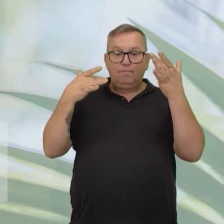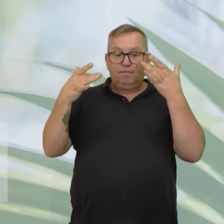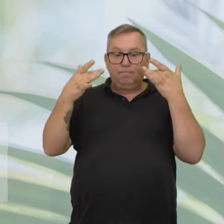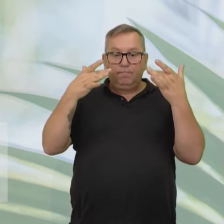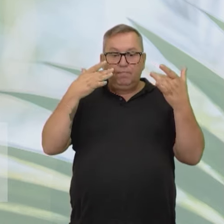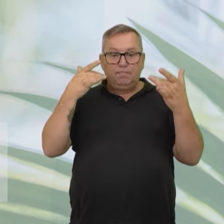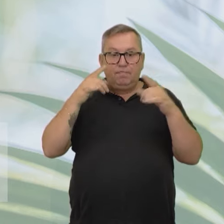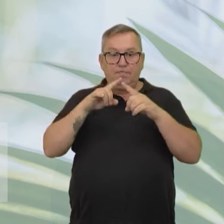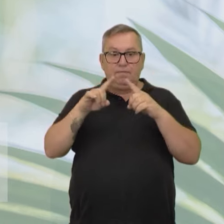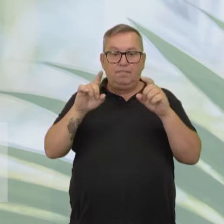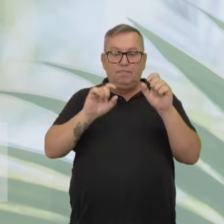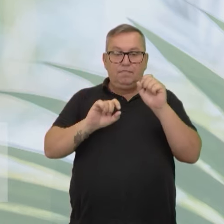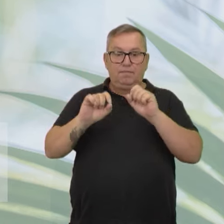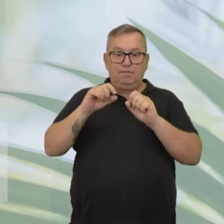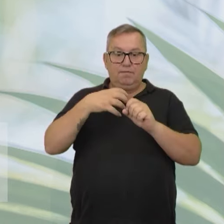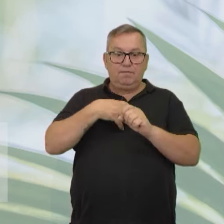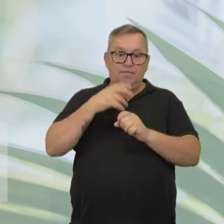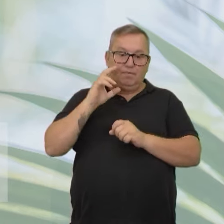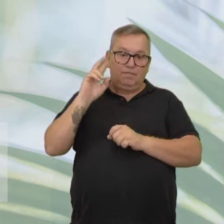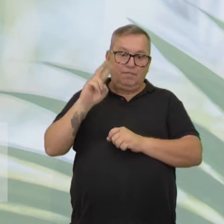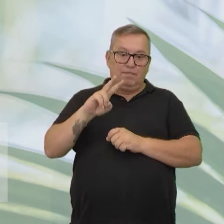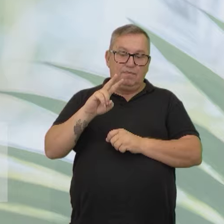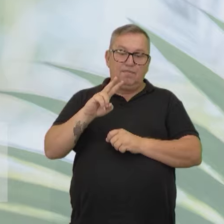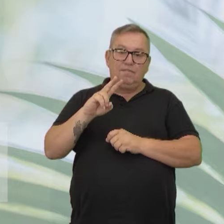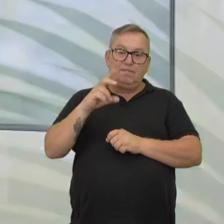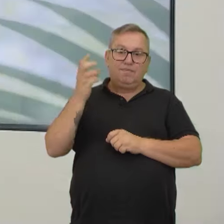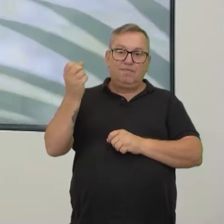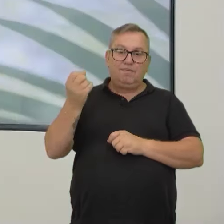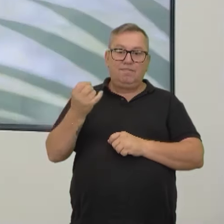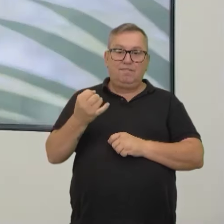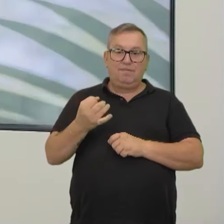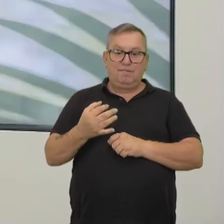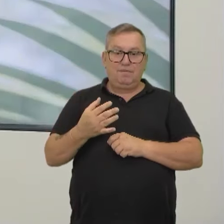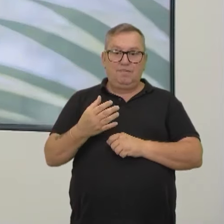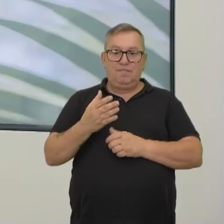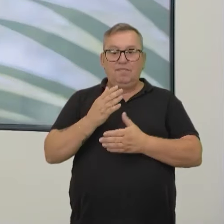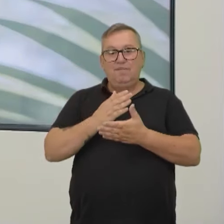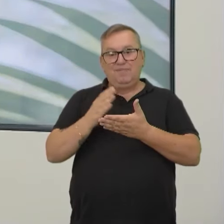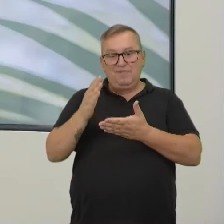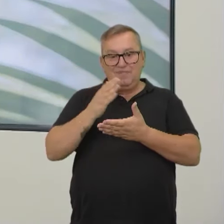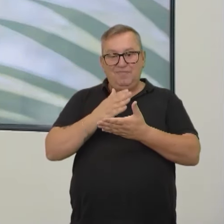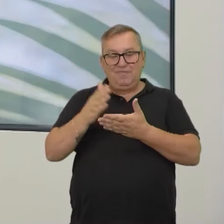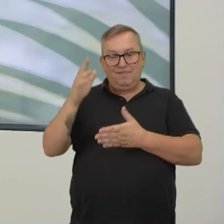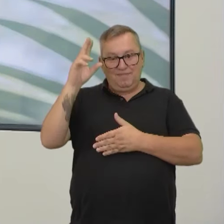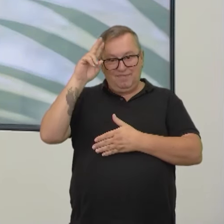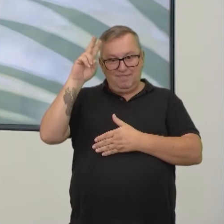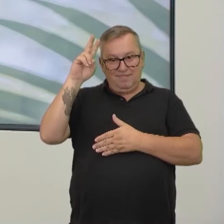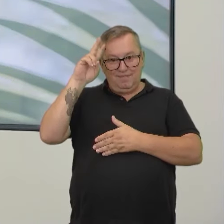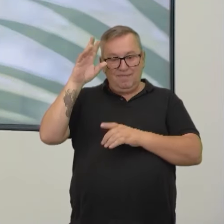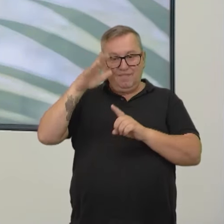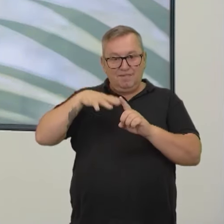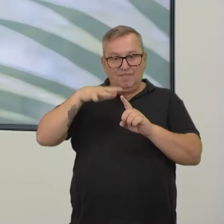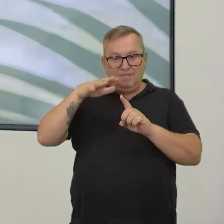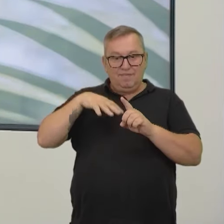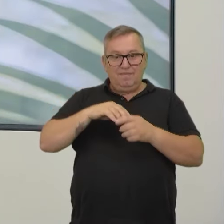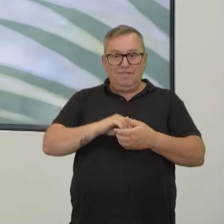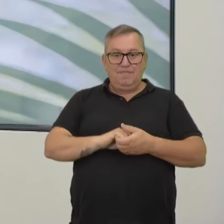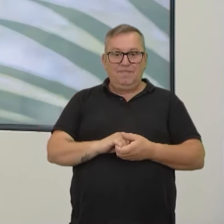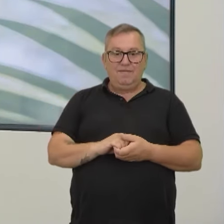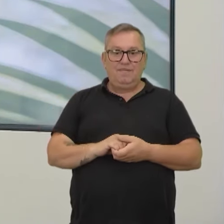pouquinho como nasceu a noite, que é uma forma que os indígenas têm de contar aí o começo, né? Uma história mitológica sobre a